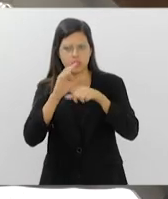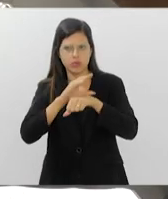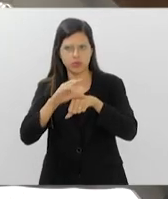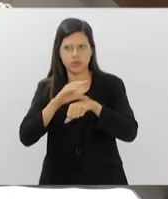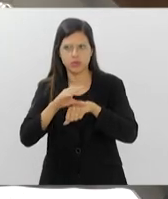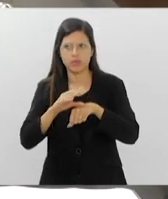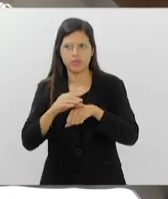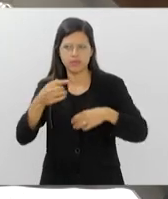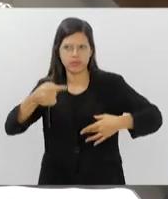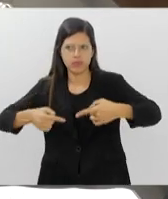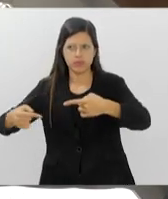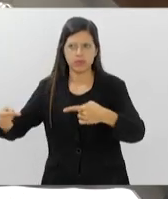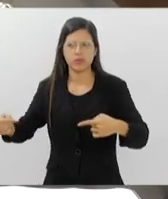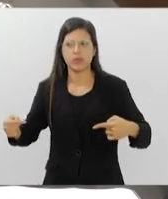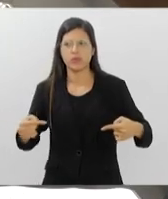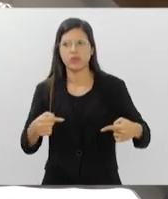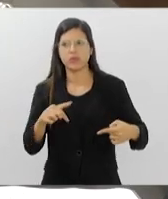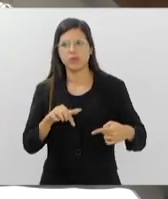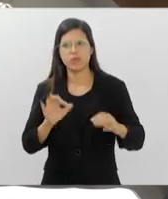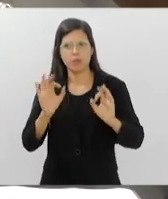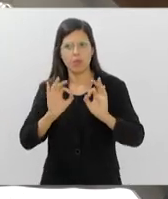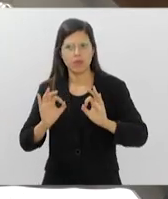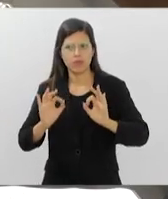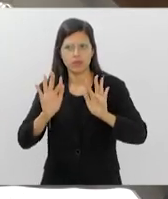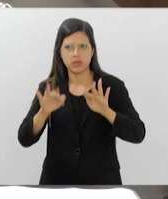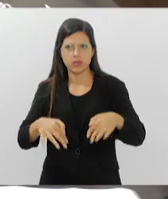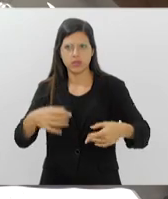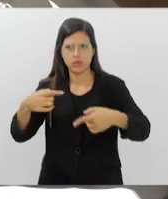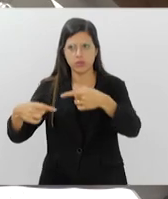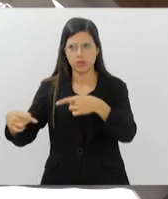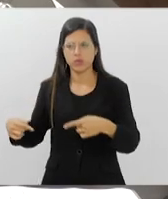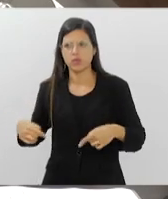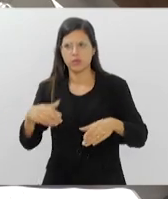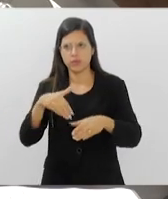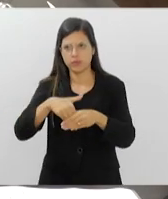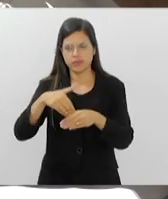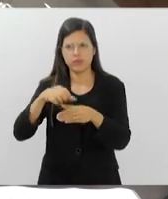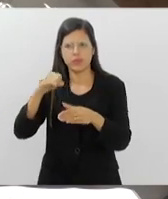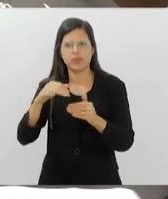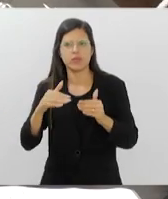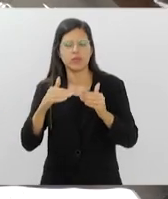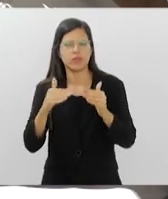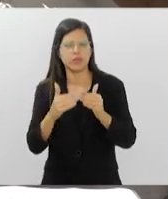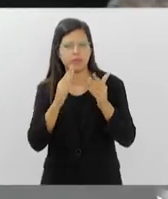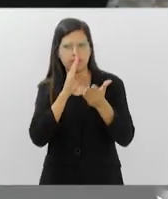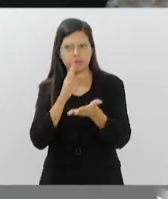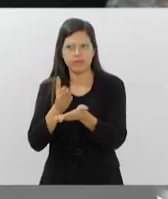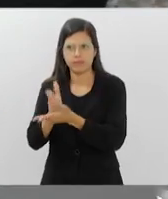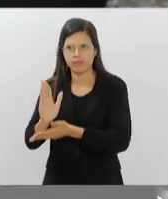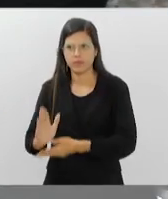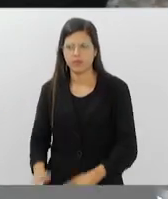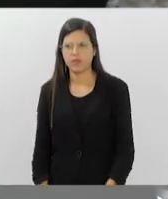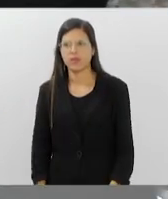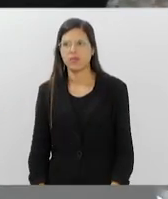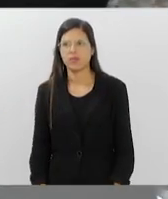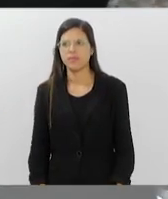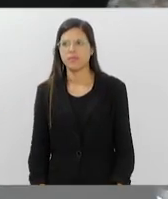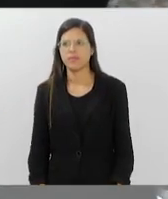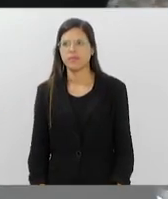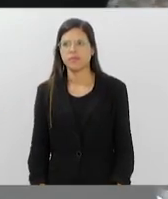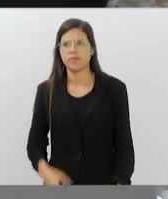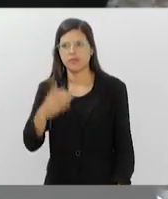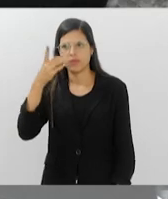discussão. Não havendo quem queira discutir, encerrada a discussão, em votação, os senhores que aprovam permaneçam como estão, aprovado. Senhor presidente.